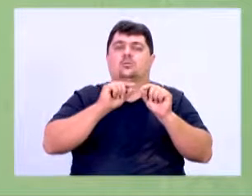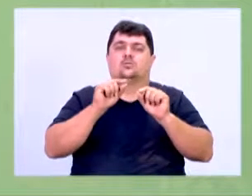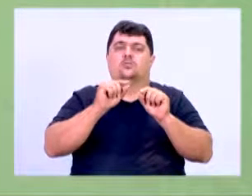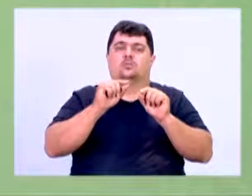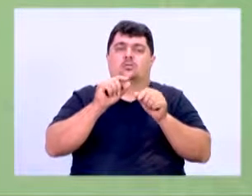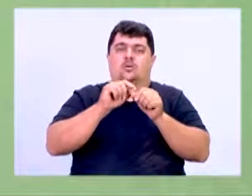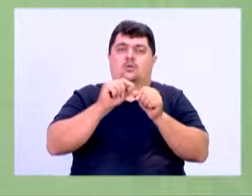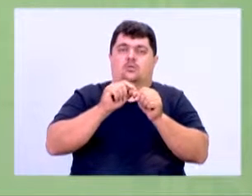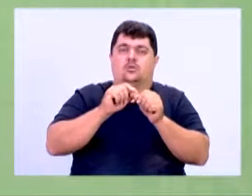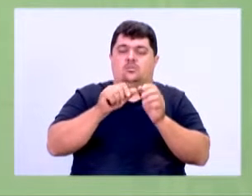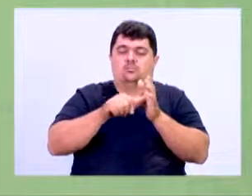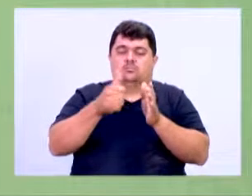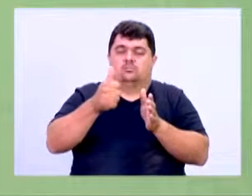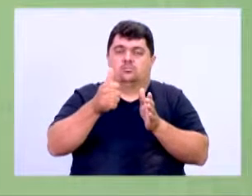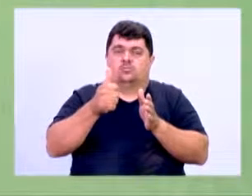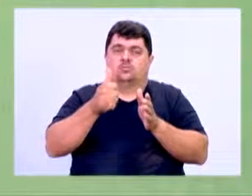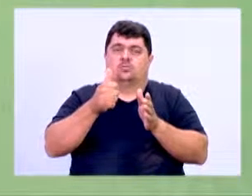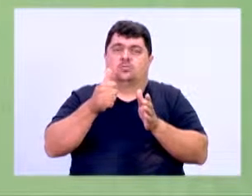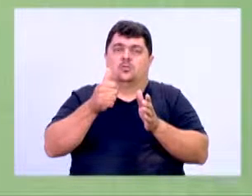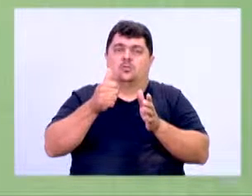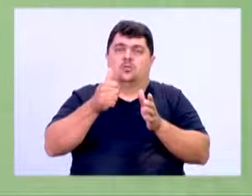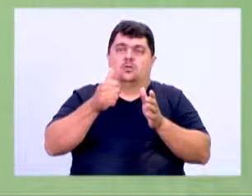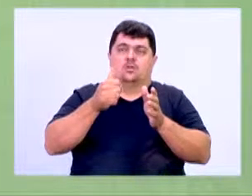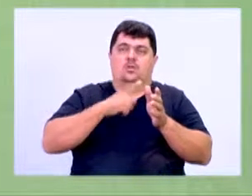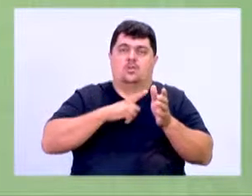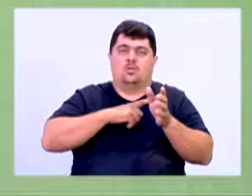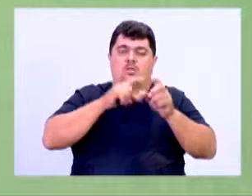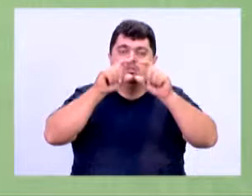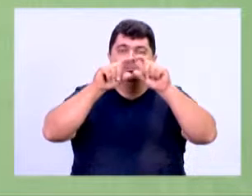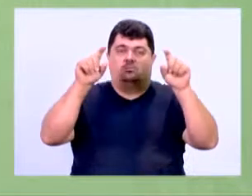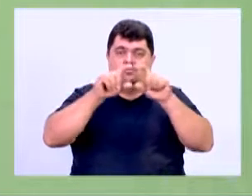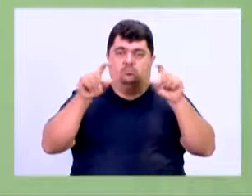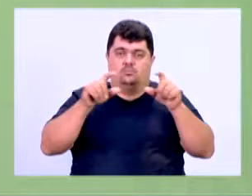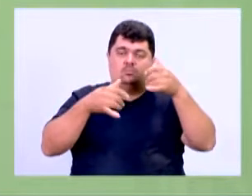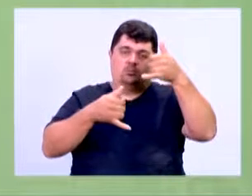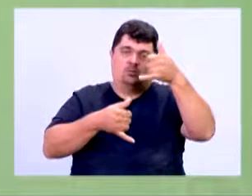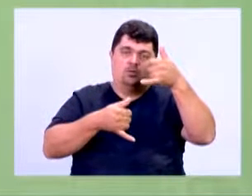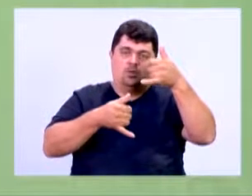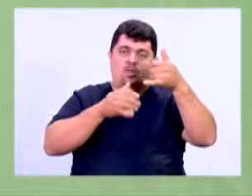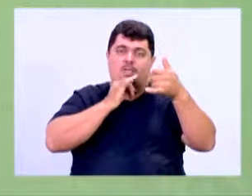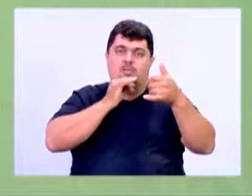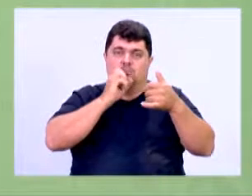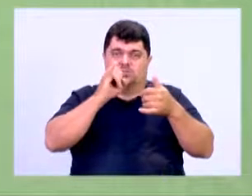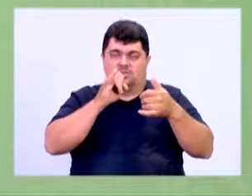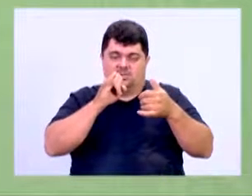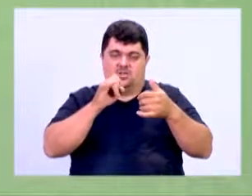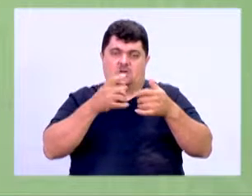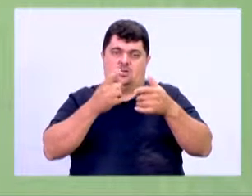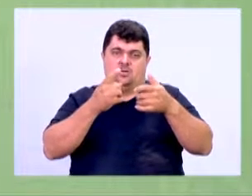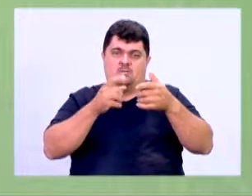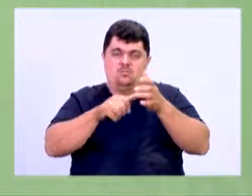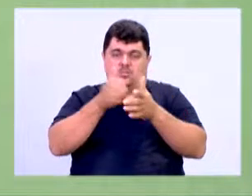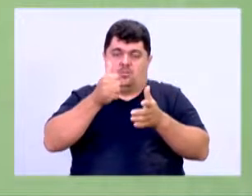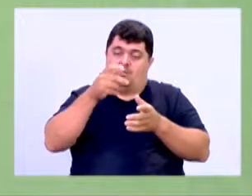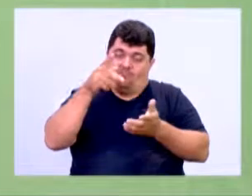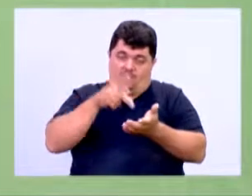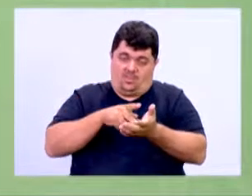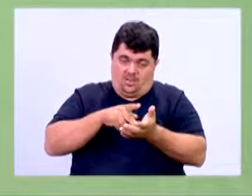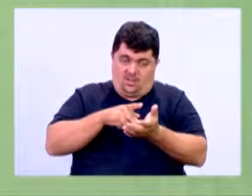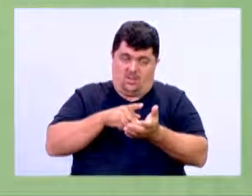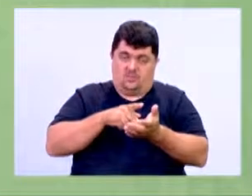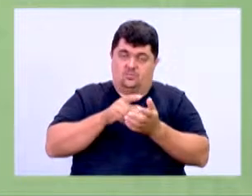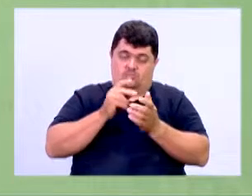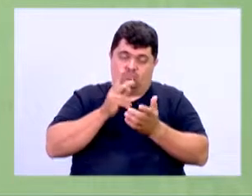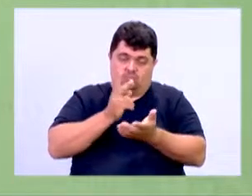primeiro bloco de comandos se a expressão for verdadeira e o bloco do else, caso a expressão seja falsa.